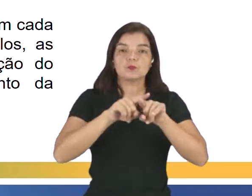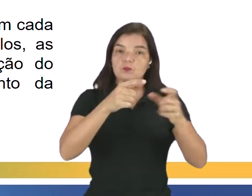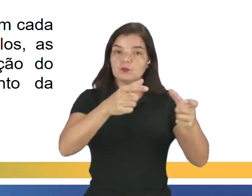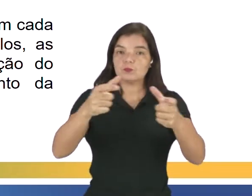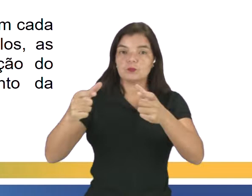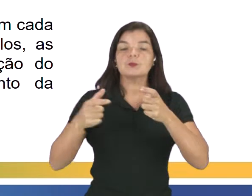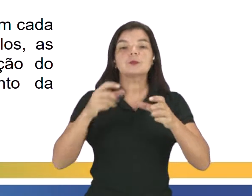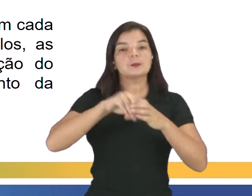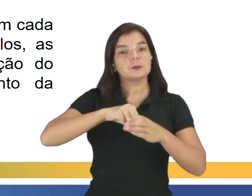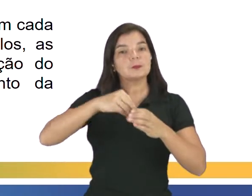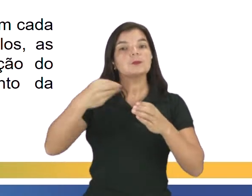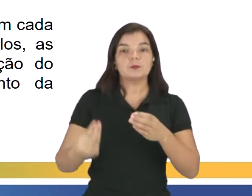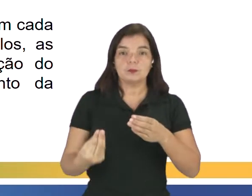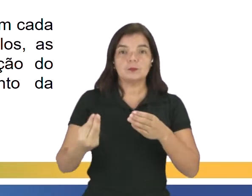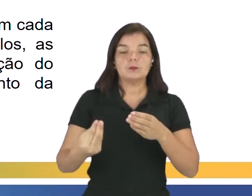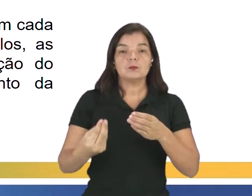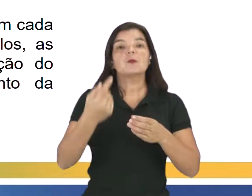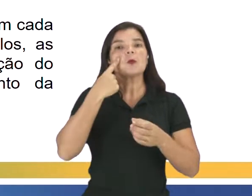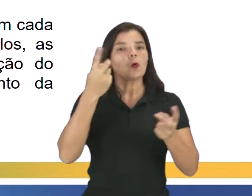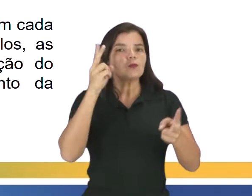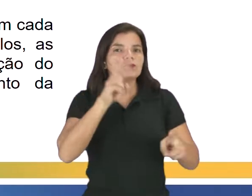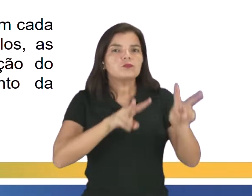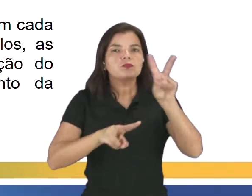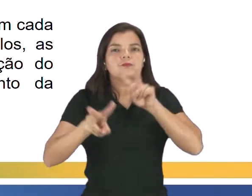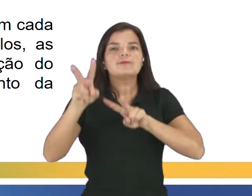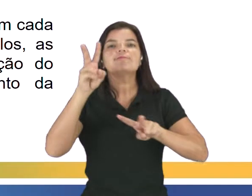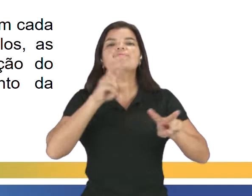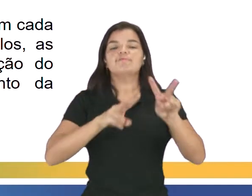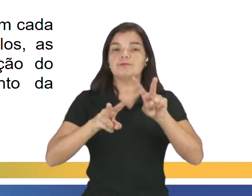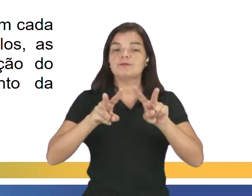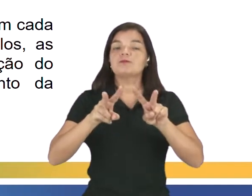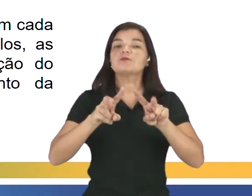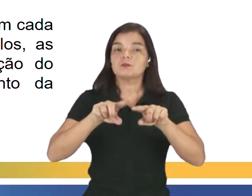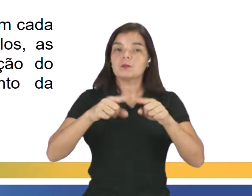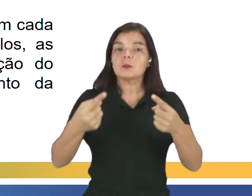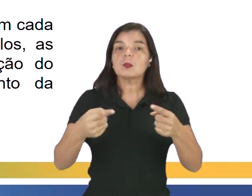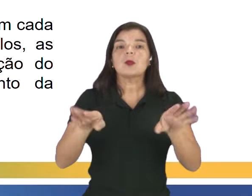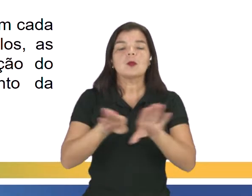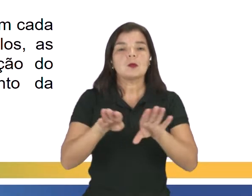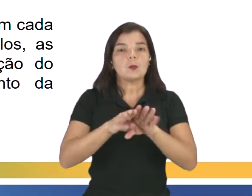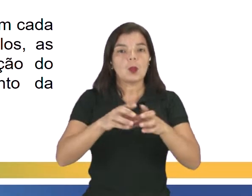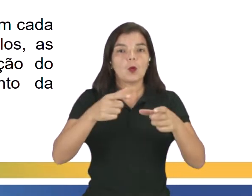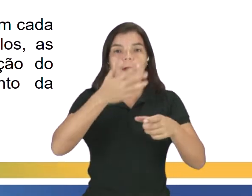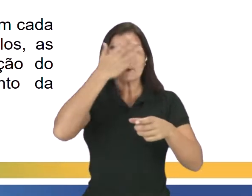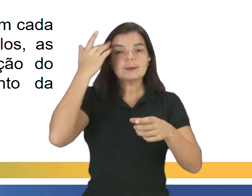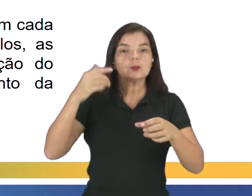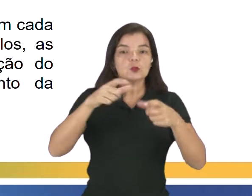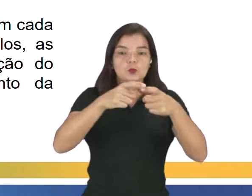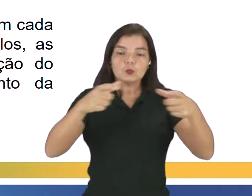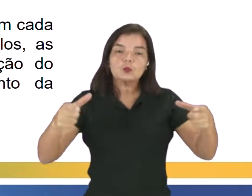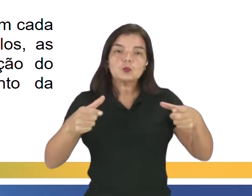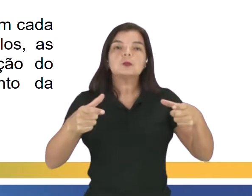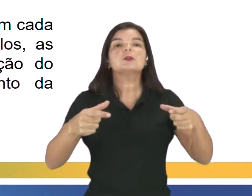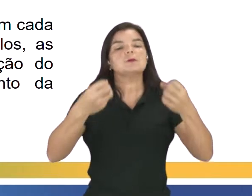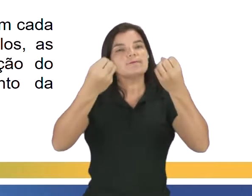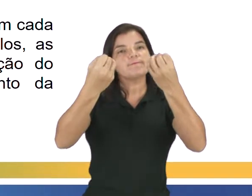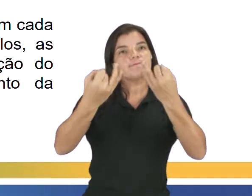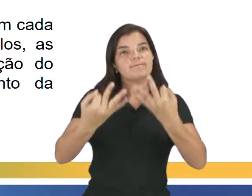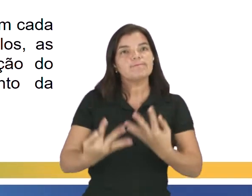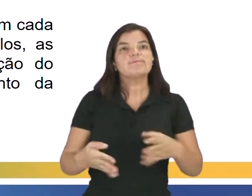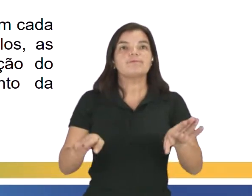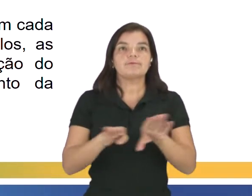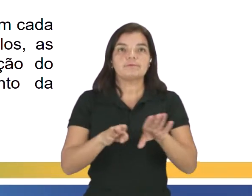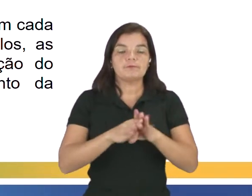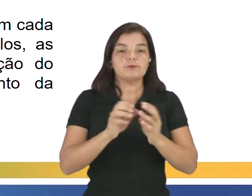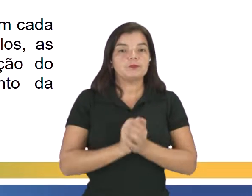objetivo externo como espaço visível, frontal, muitas vezes preenchível e descritivo, onde